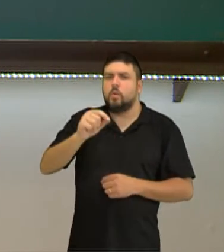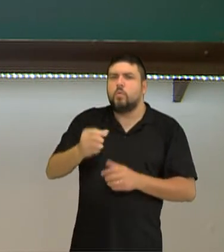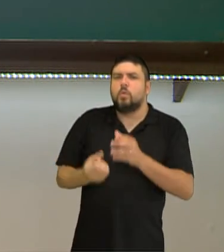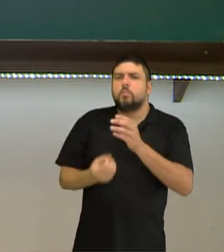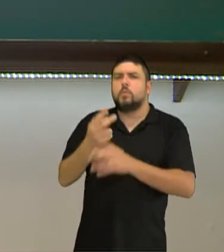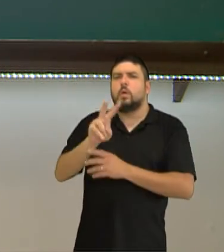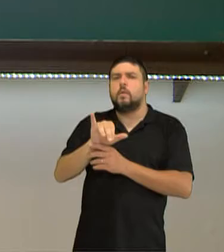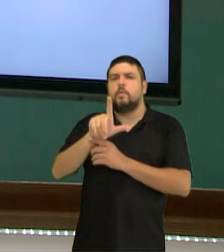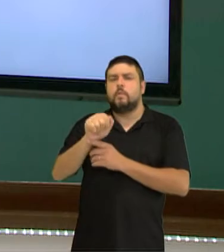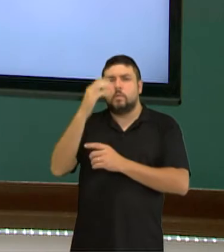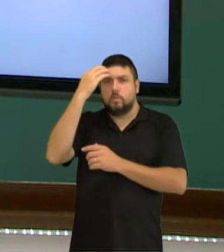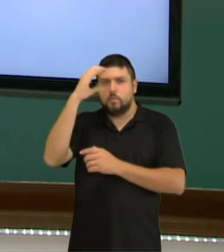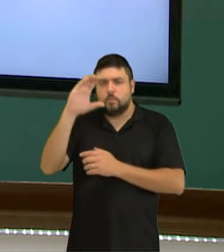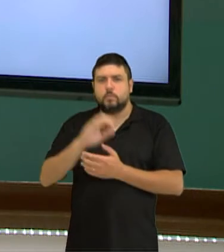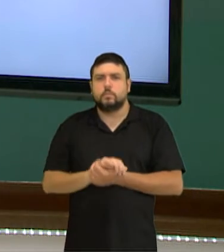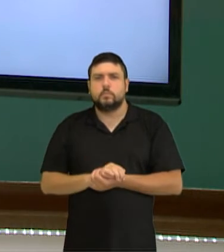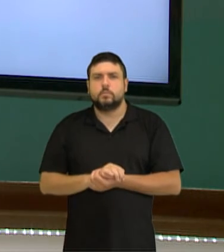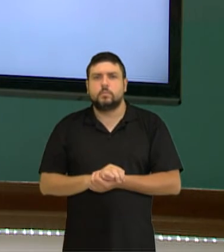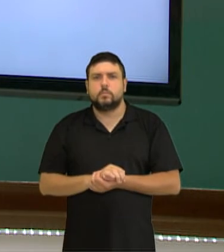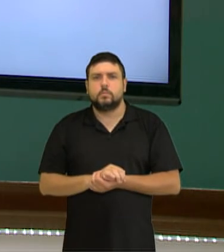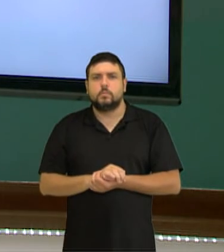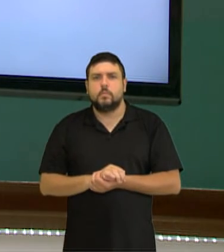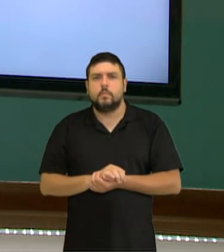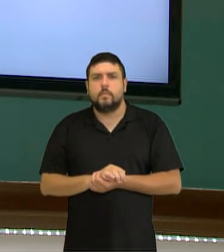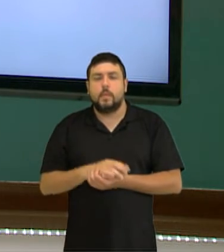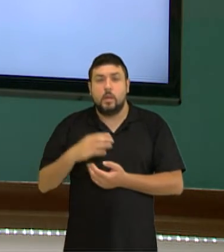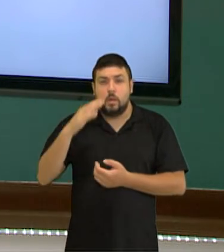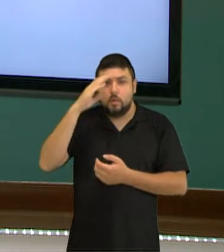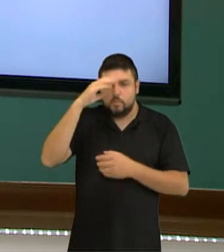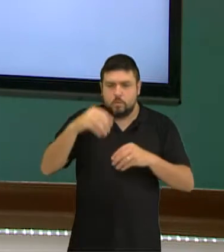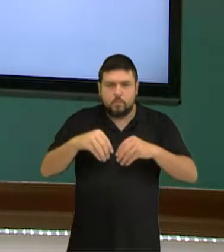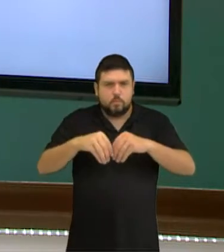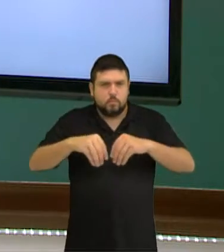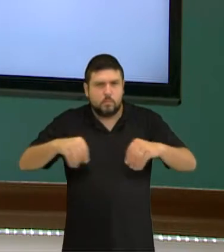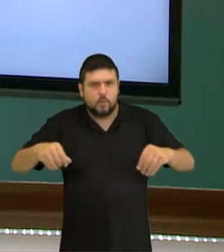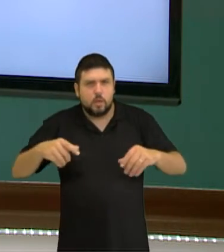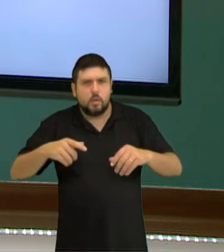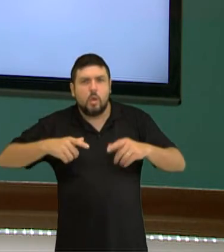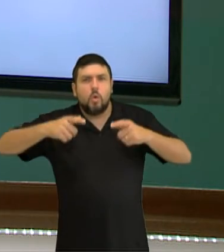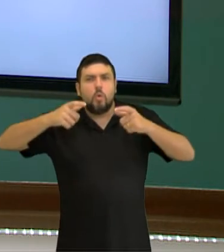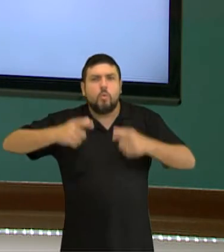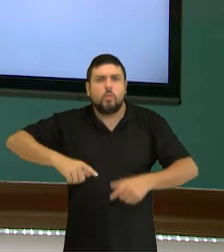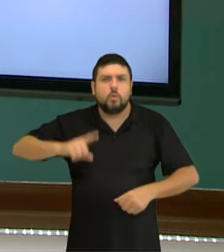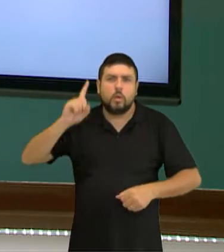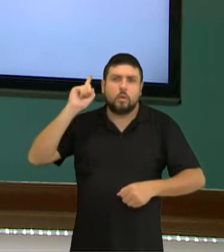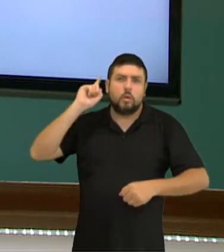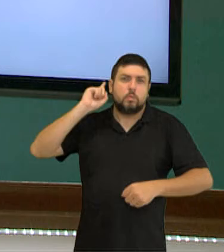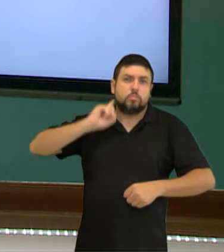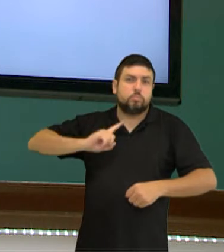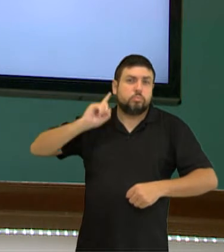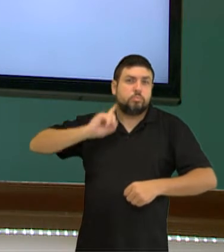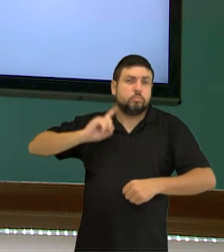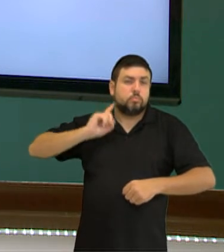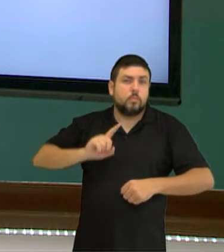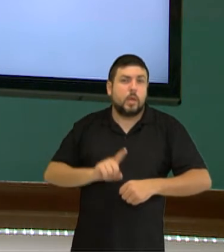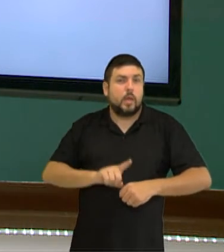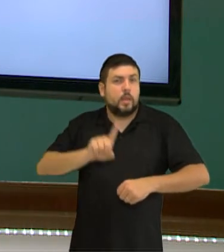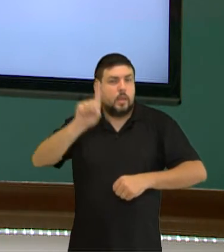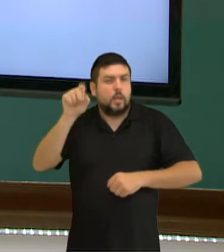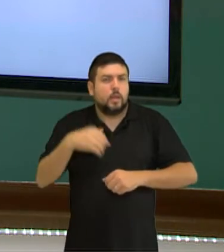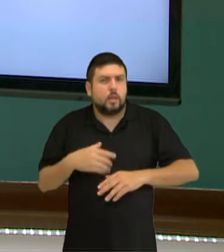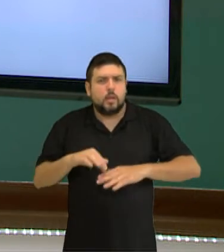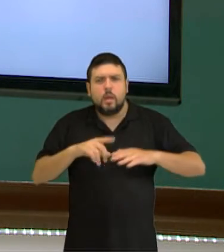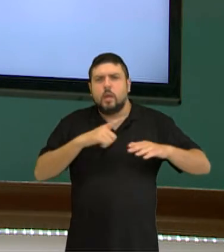Curitiba. Região central do território foi o principal alvo, ali a região das Minas Gerais, Chapada Diamantina, né, onde vão encontrar